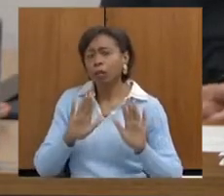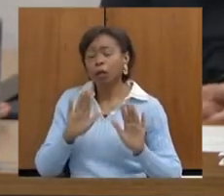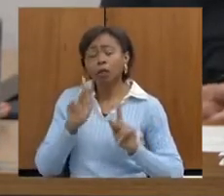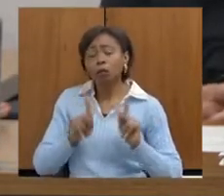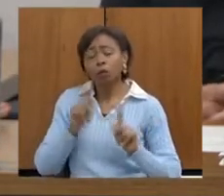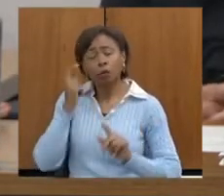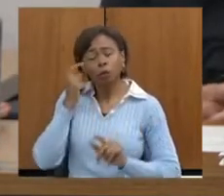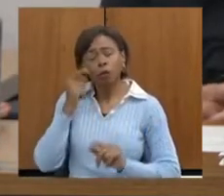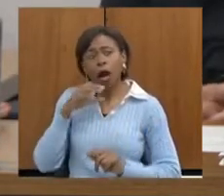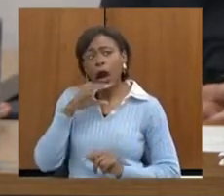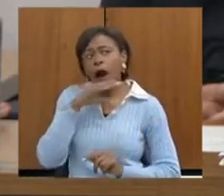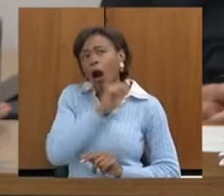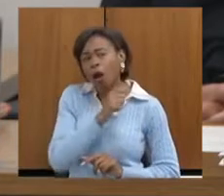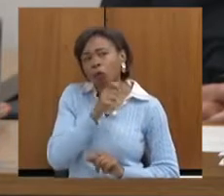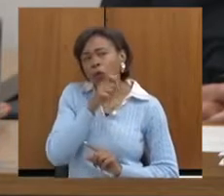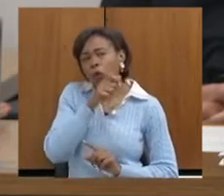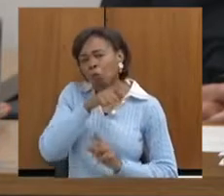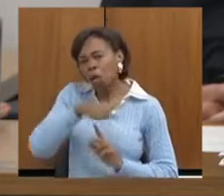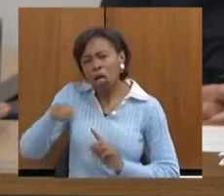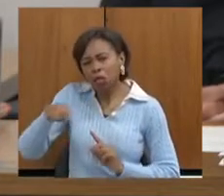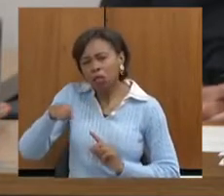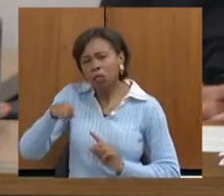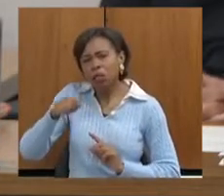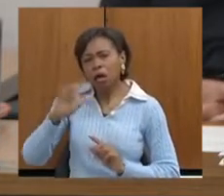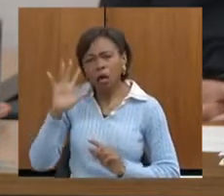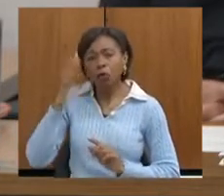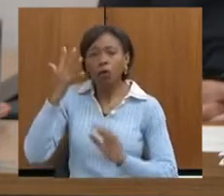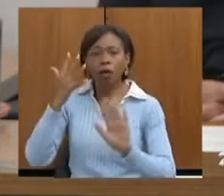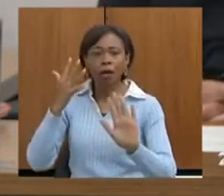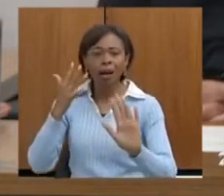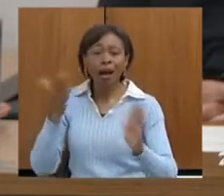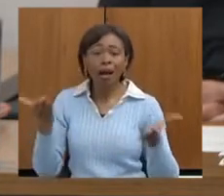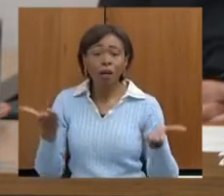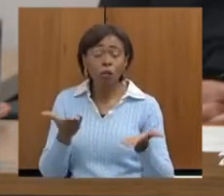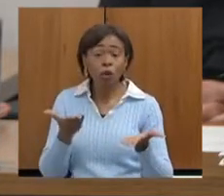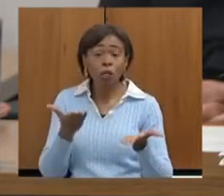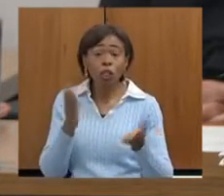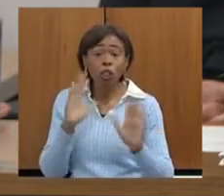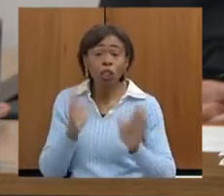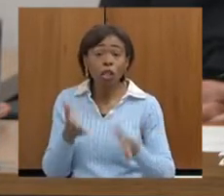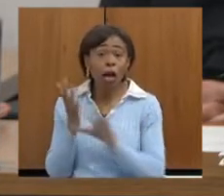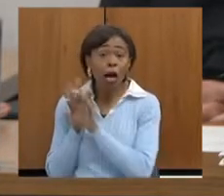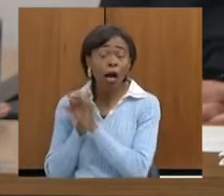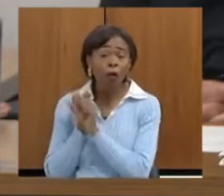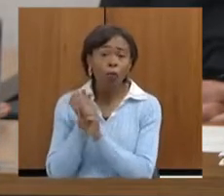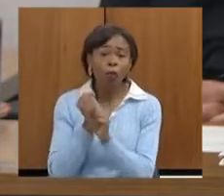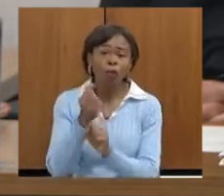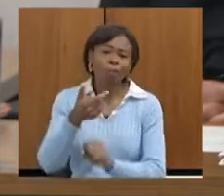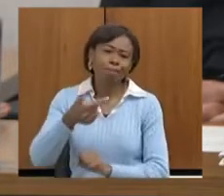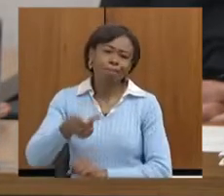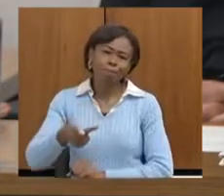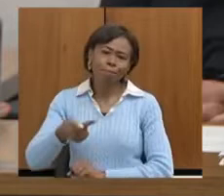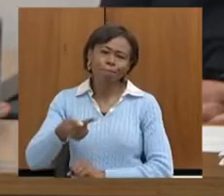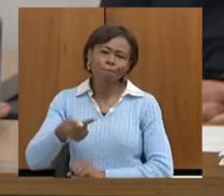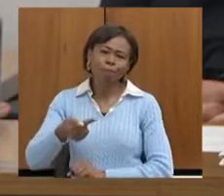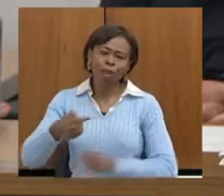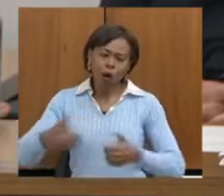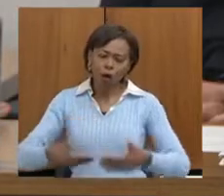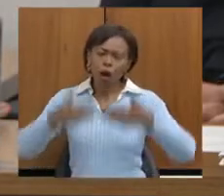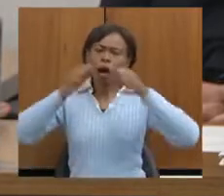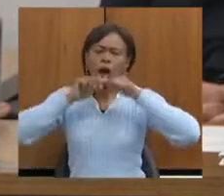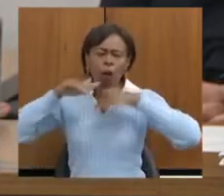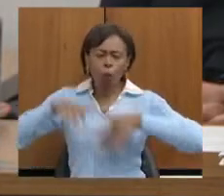meses e nós estamos aqui prestes a completar sete anos o rompimento com